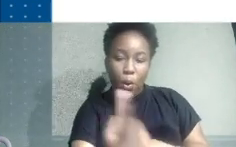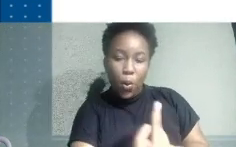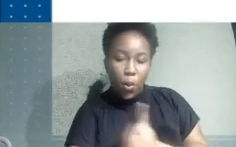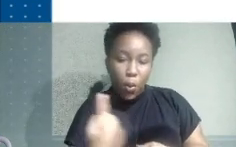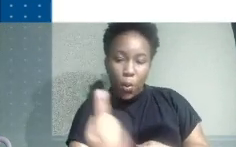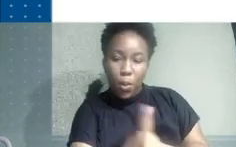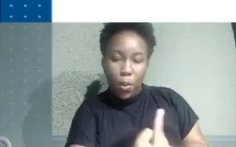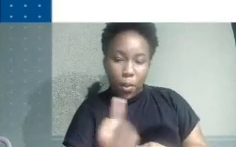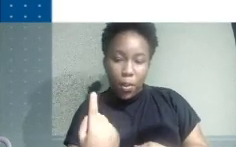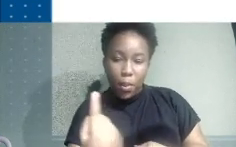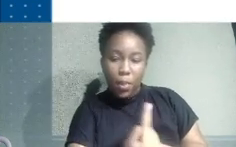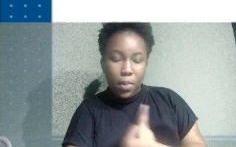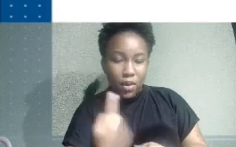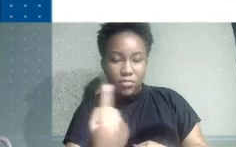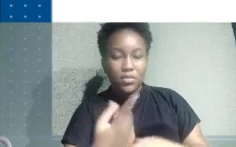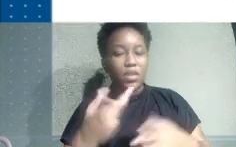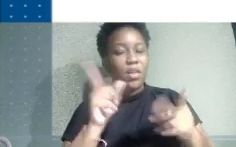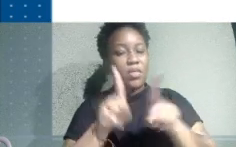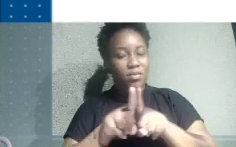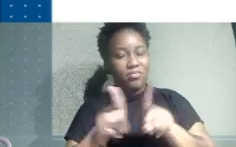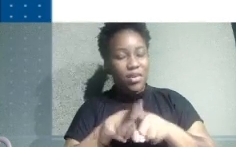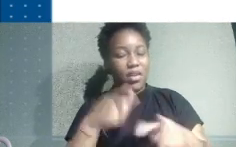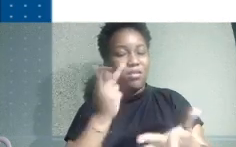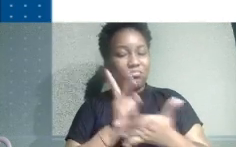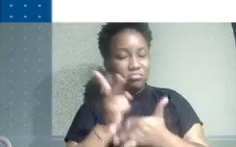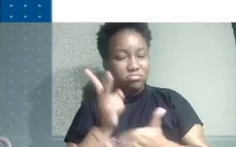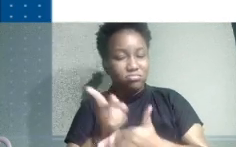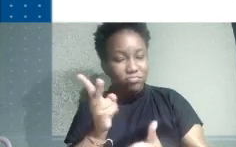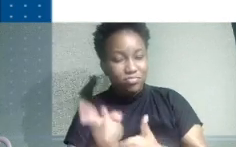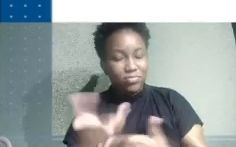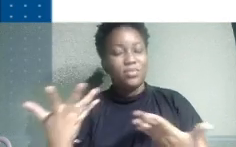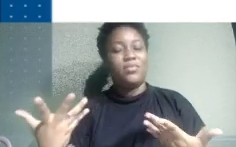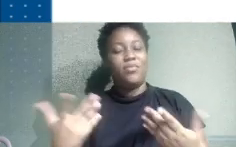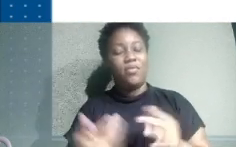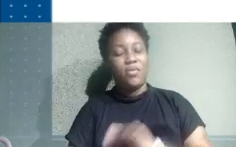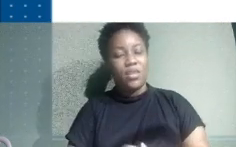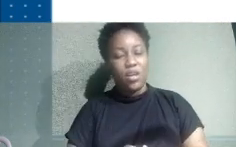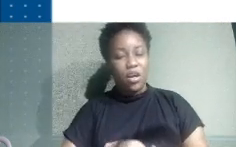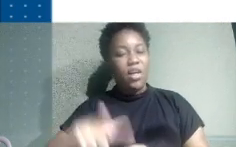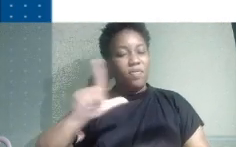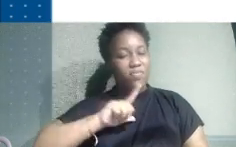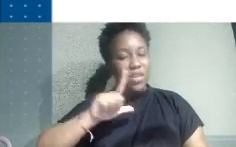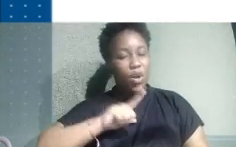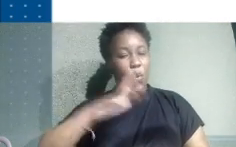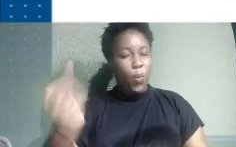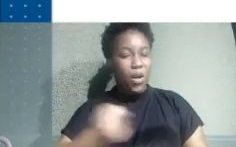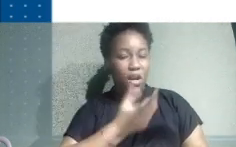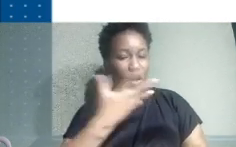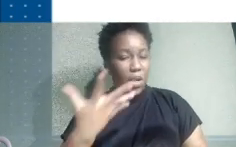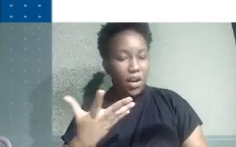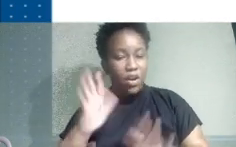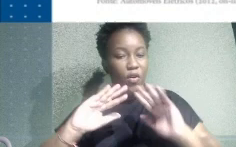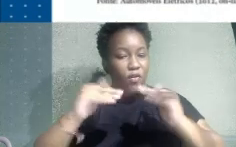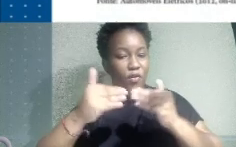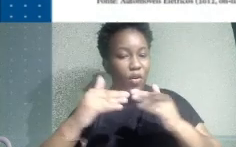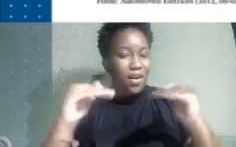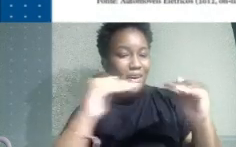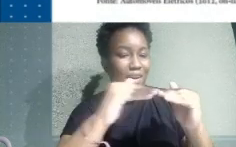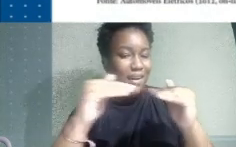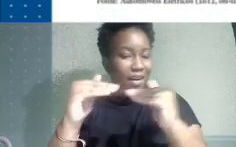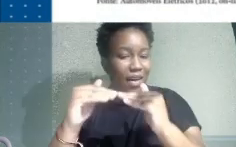e assim sucessivamente, tá, pessoal? Existe uma quantidade mínima a ser instalada em uma residência, isso é muito importante que a gente